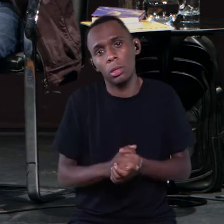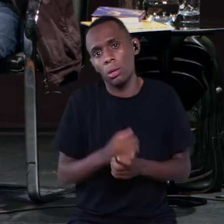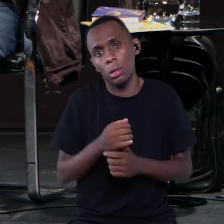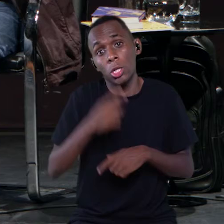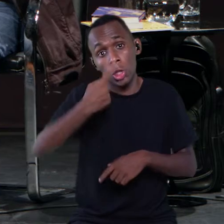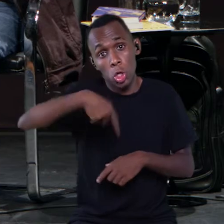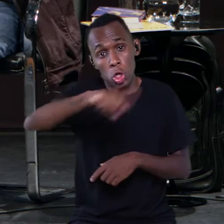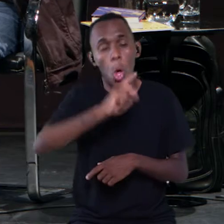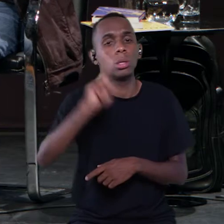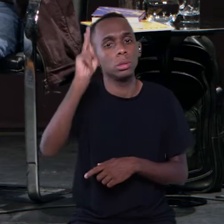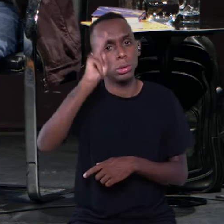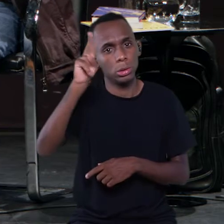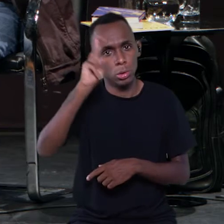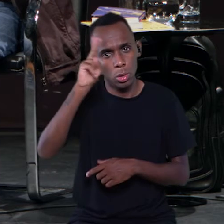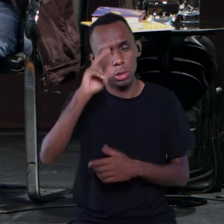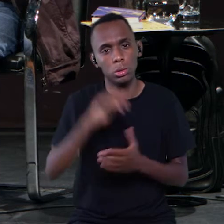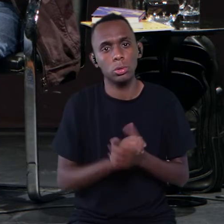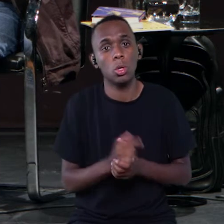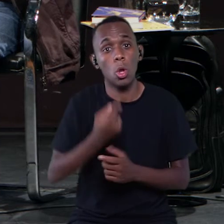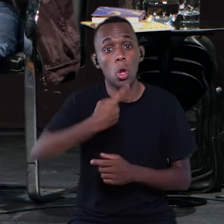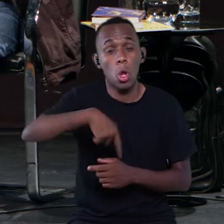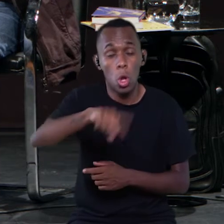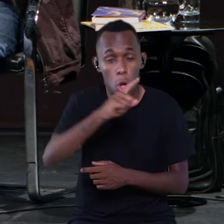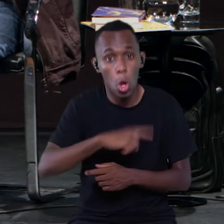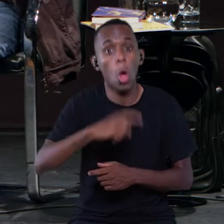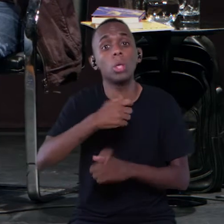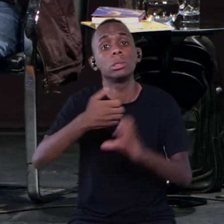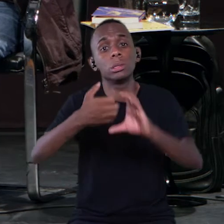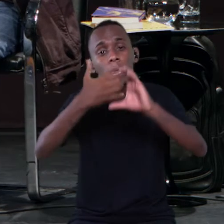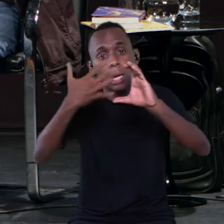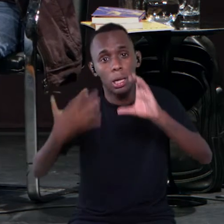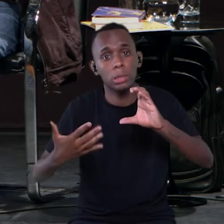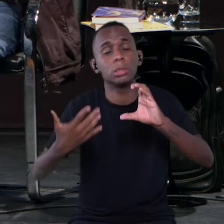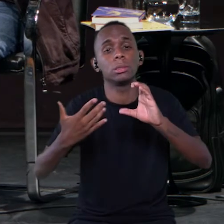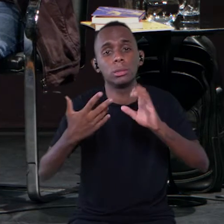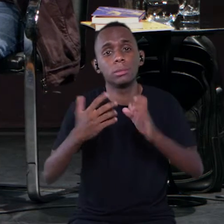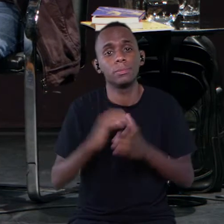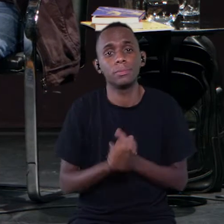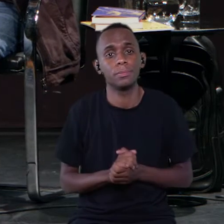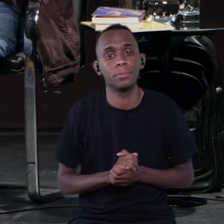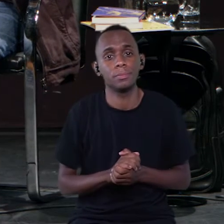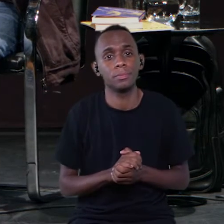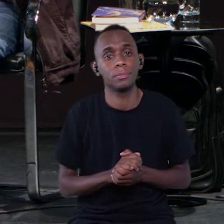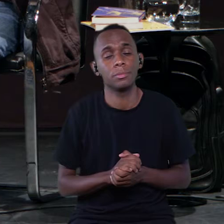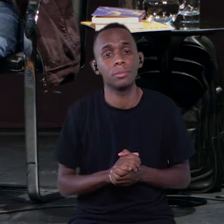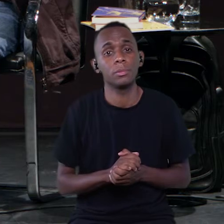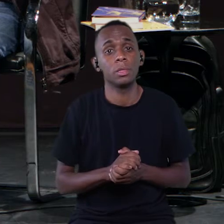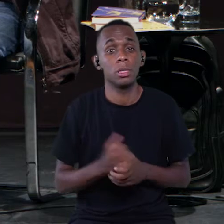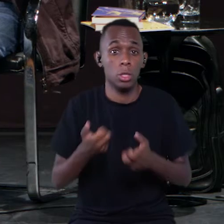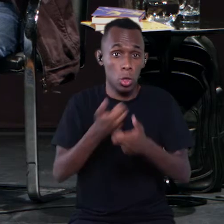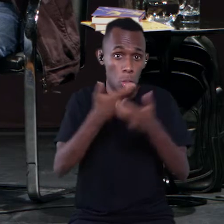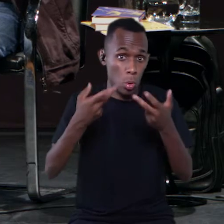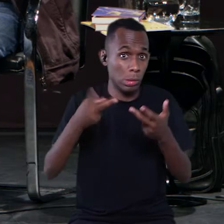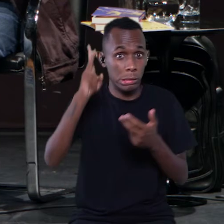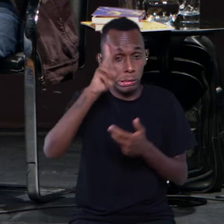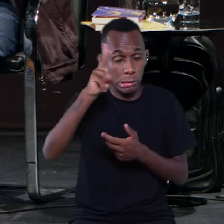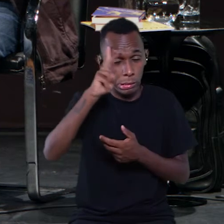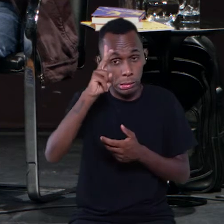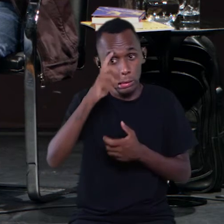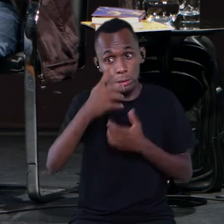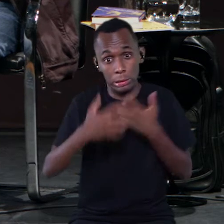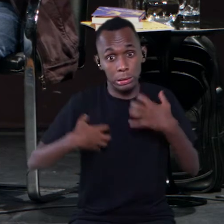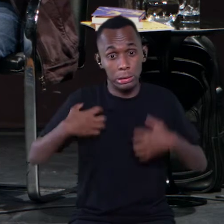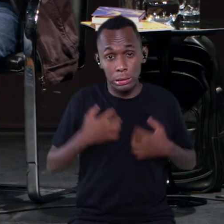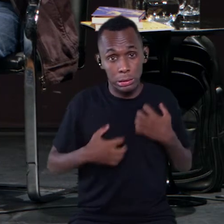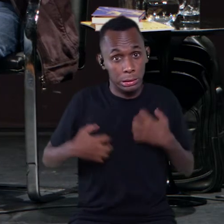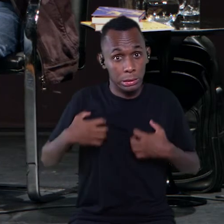essas são as nossas histórias. São os nossos esqueletos que nós estamos tirando do armário. Histórias terríveis, mas que,